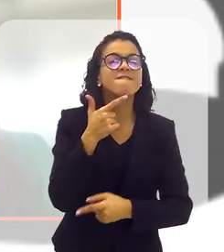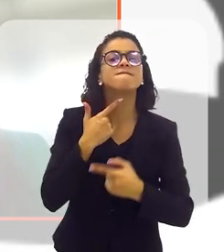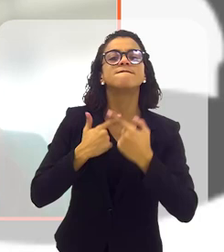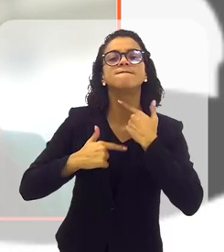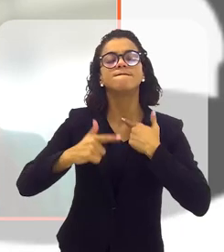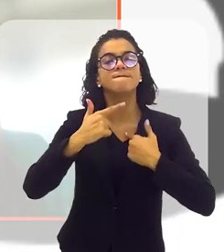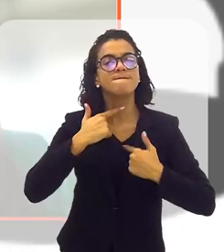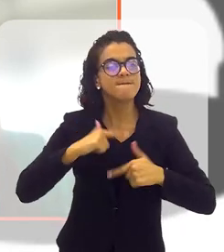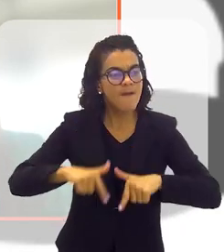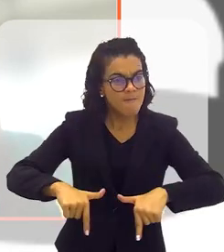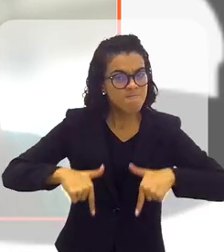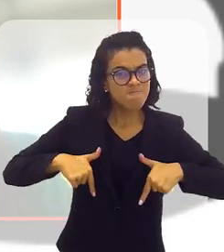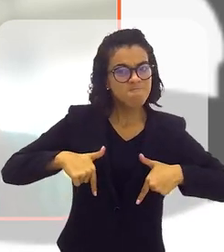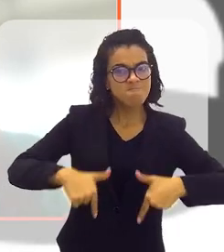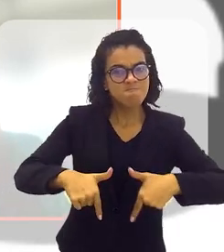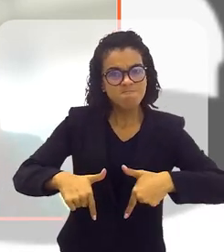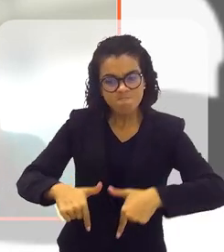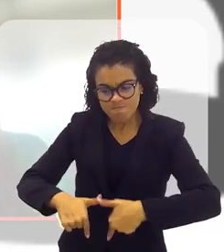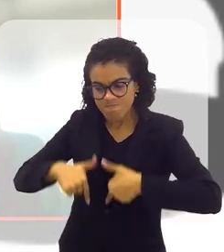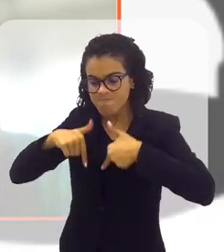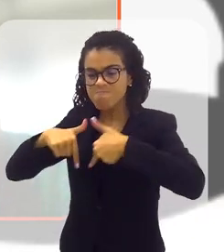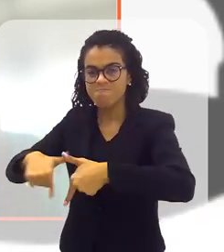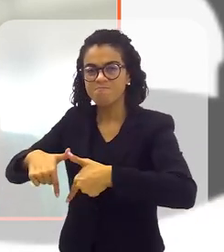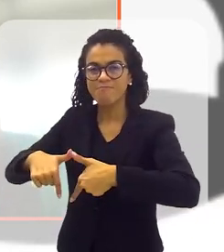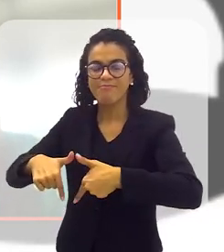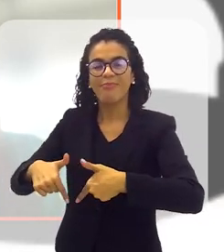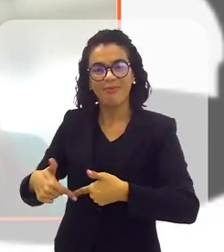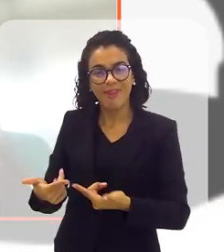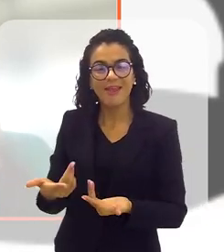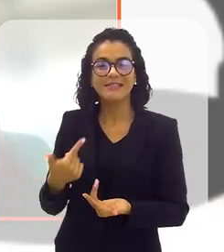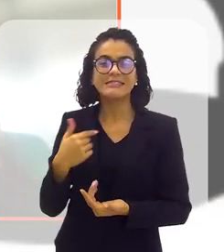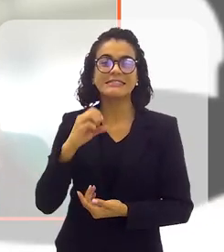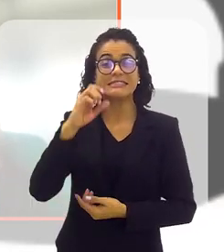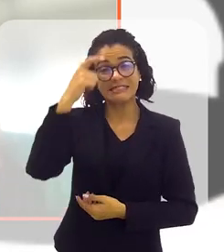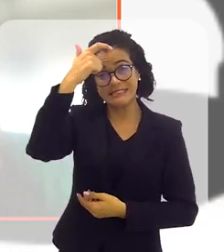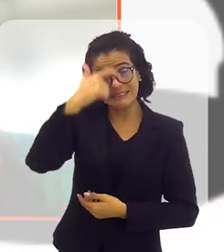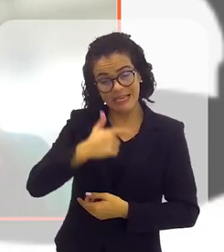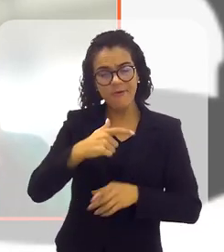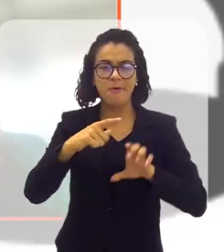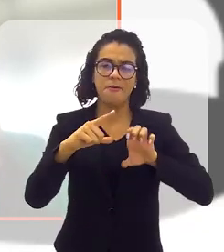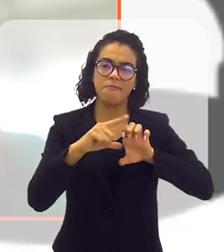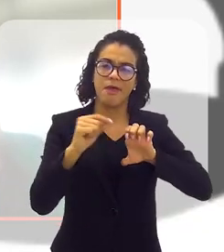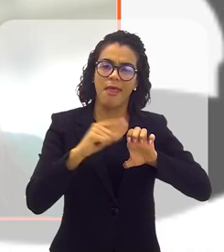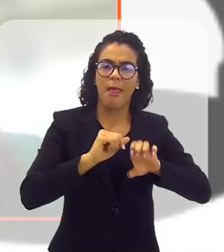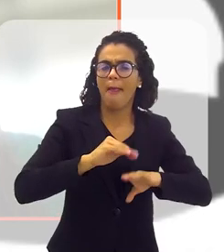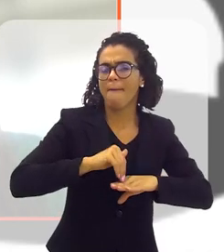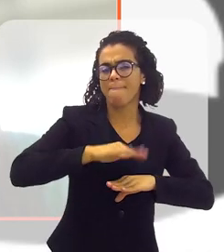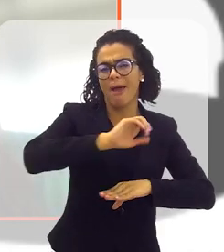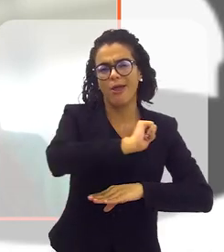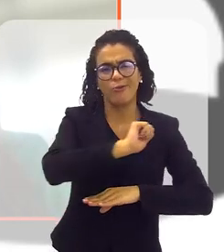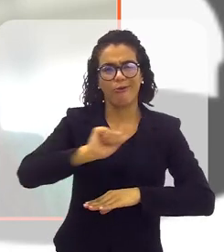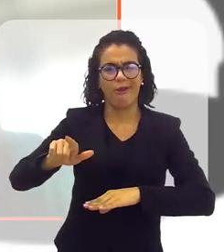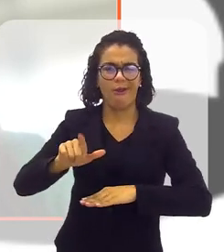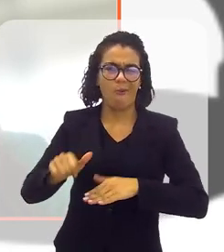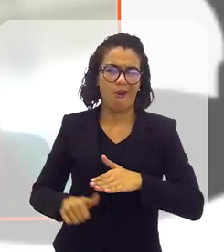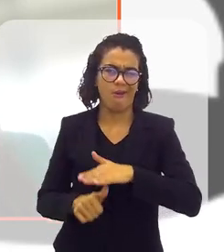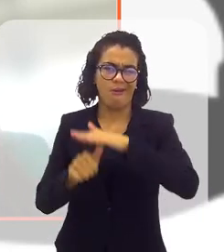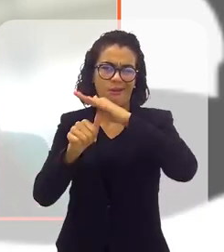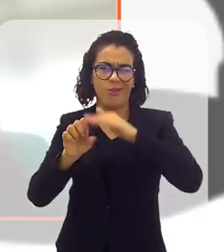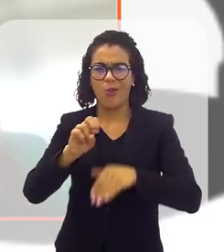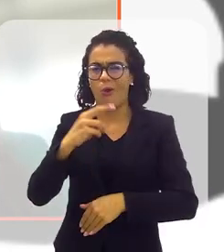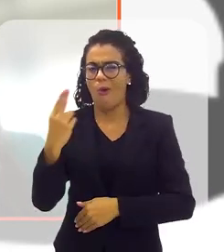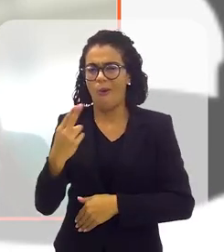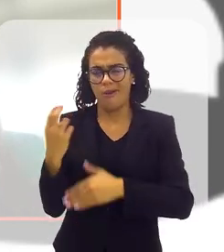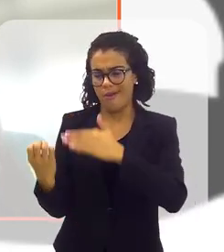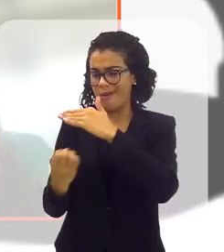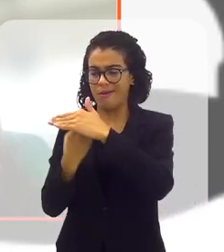com mais vontade de acontecer, de fazerem a diferença. E ser uma empreendedora hoje é muito mais do que uma líder ou muito mais